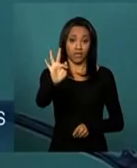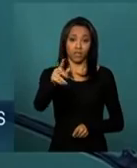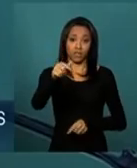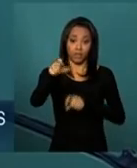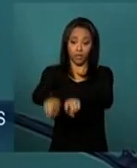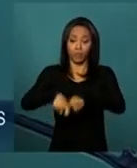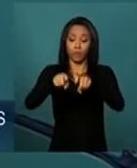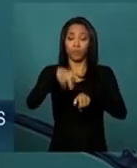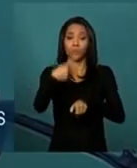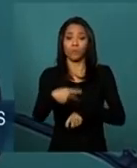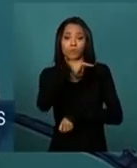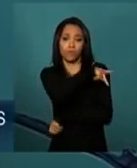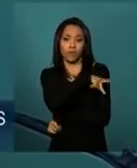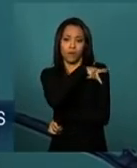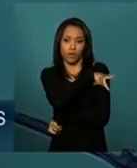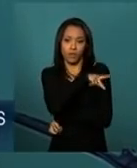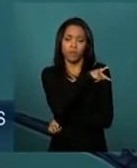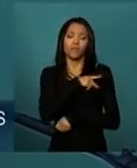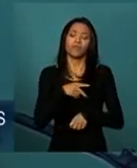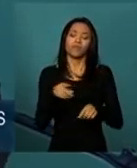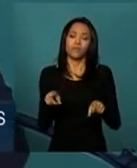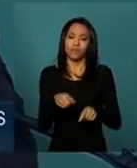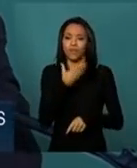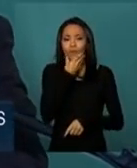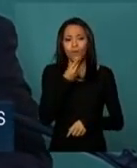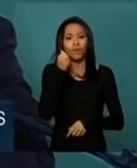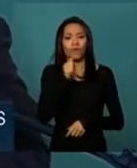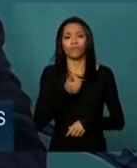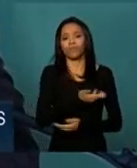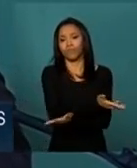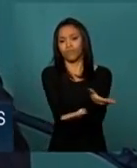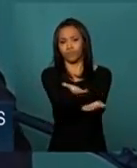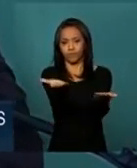Piauí. Minha senhora, meus senhores,